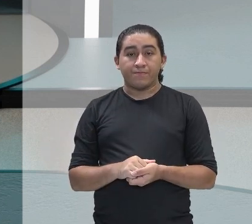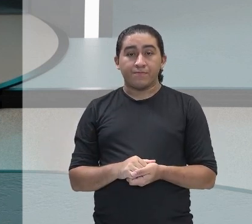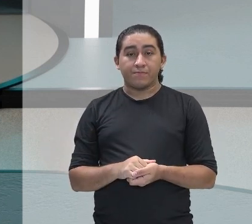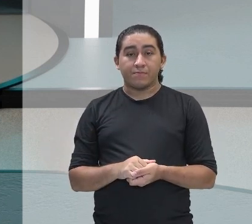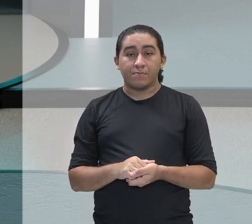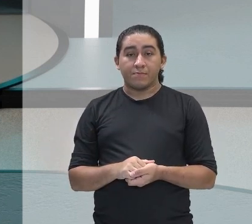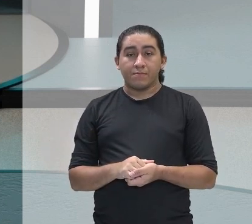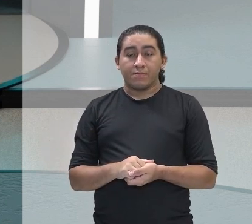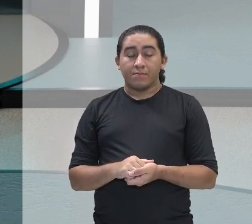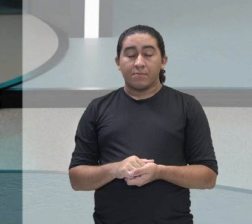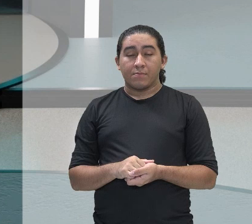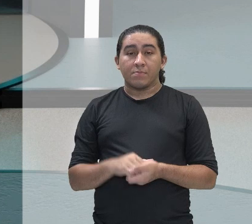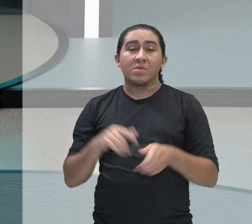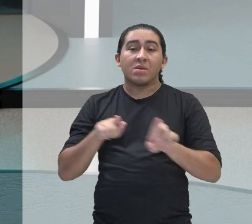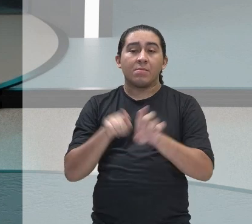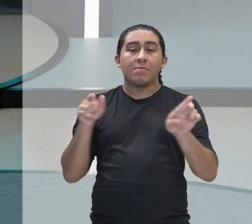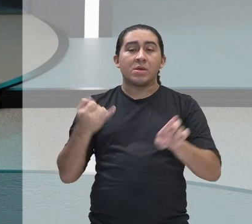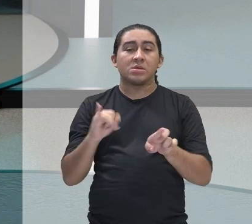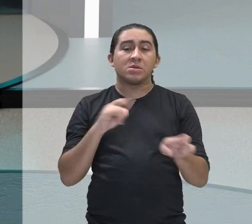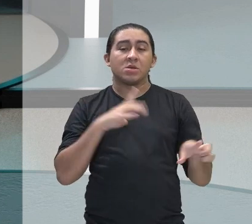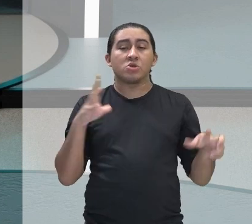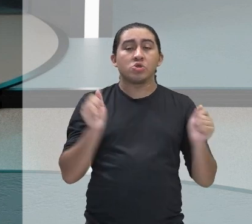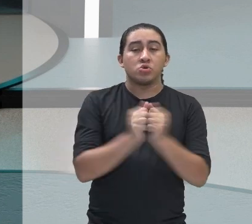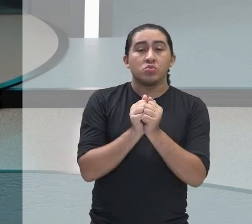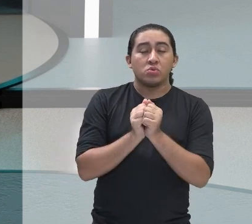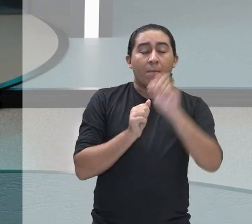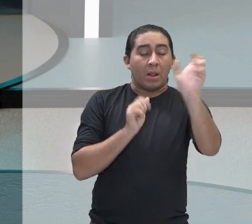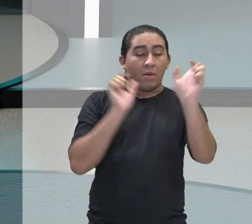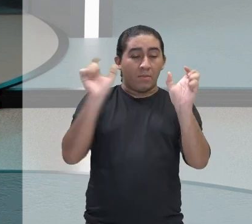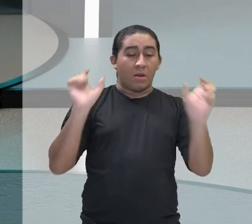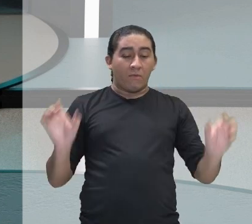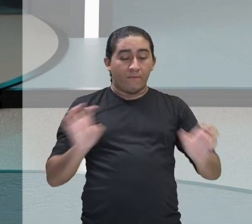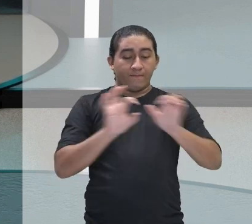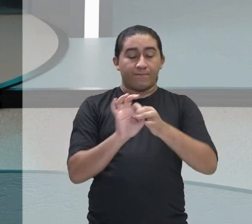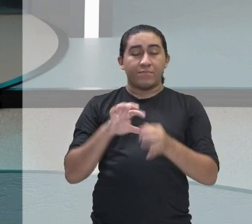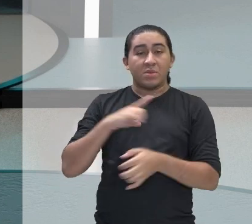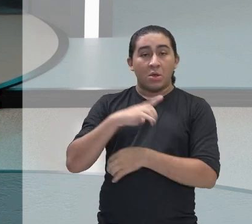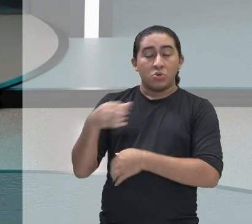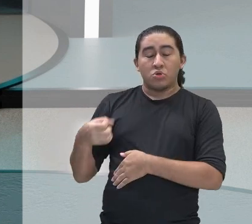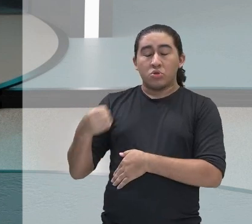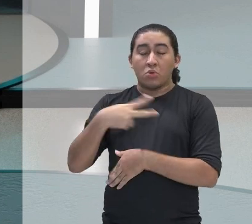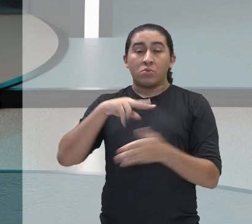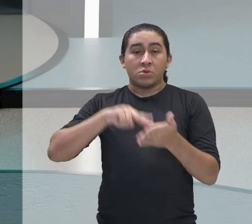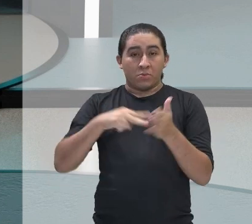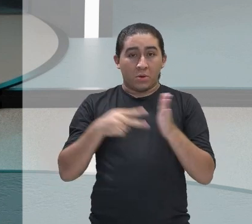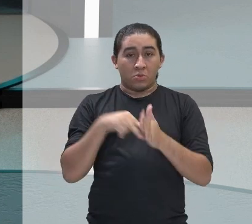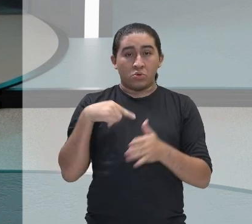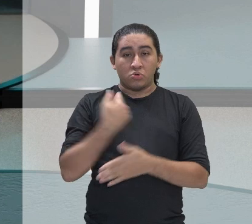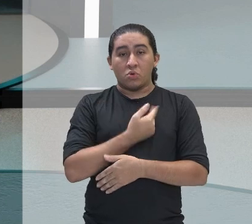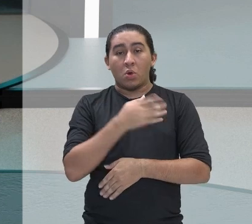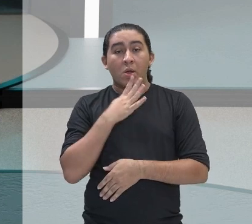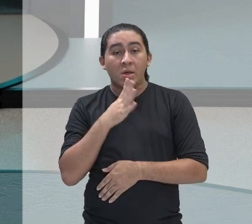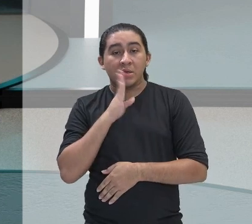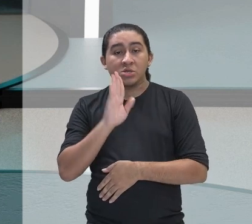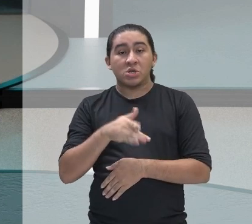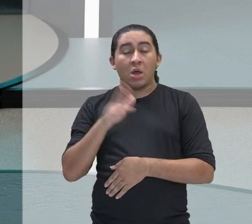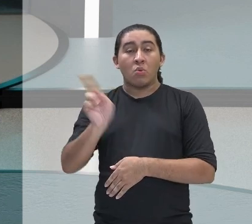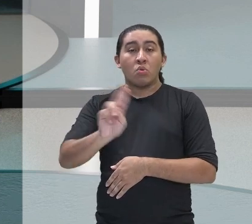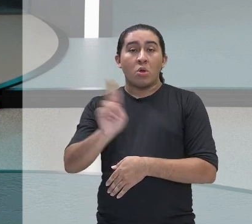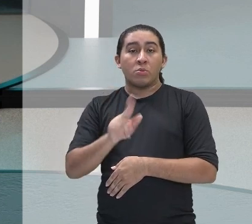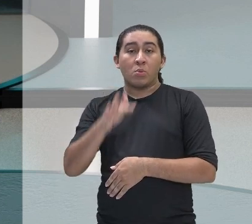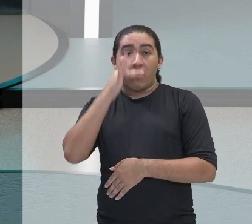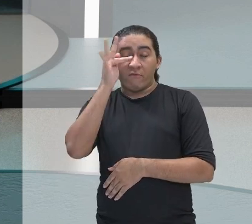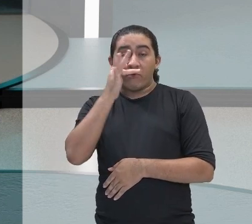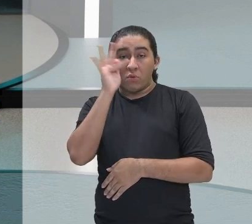formou copo de leite, aí tem um novo sentido, que já é o nome de uma flor,